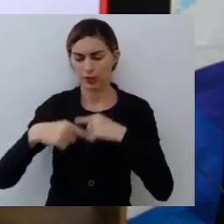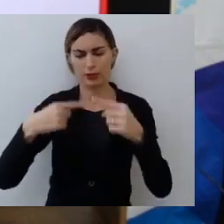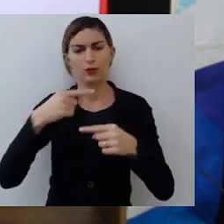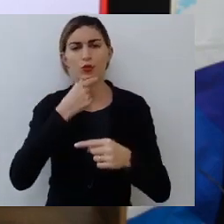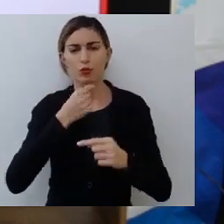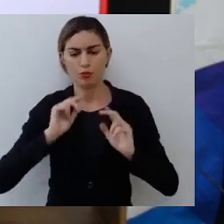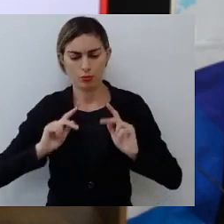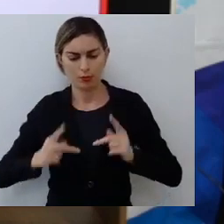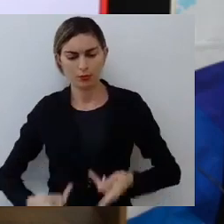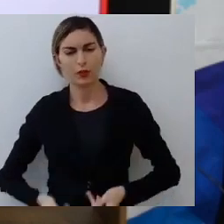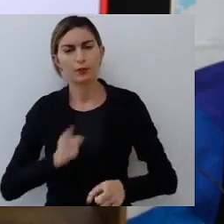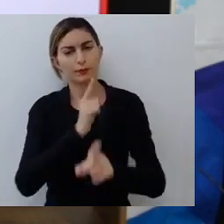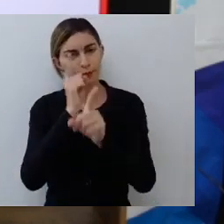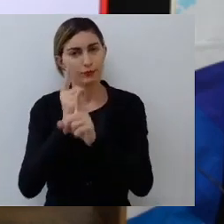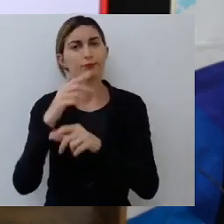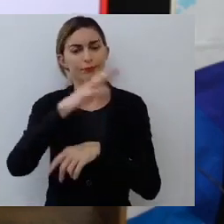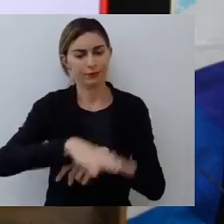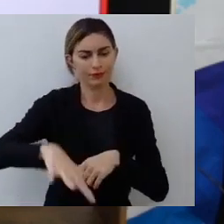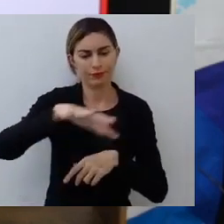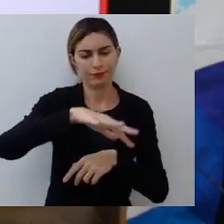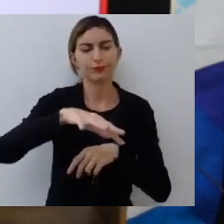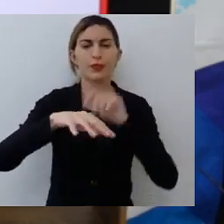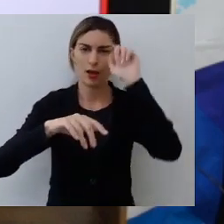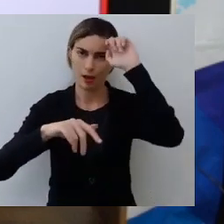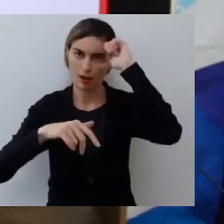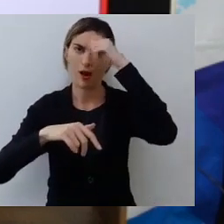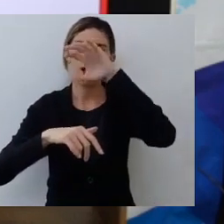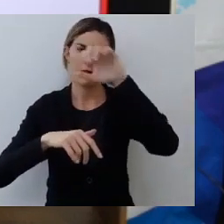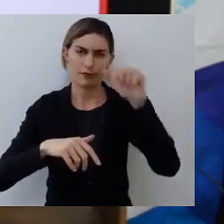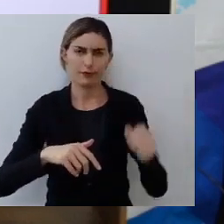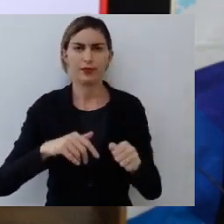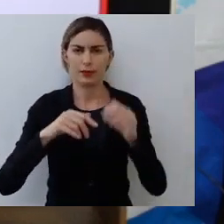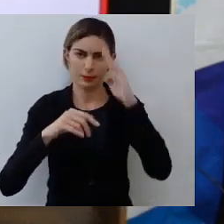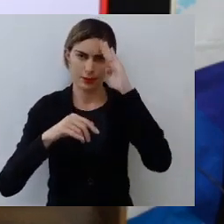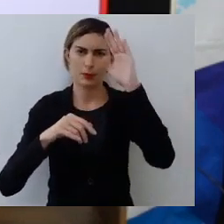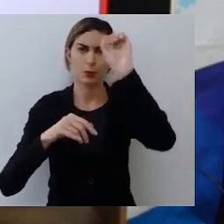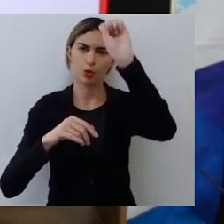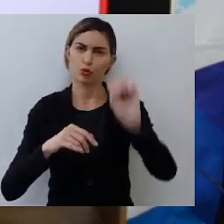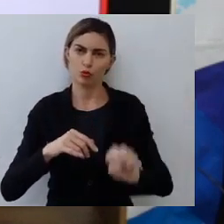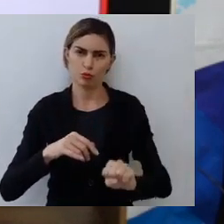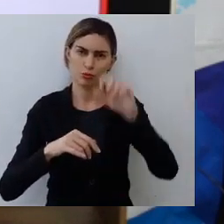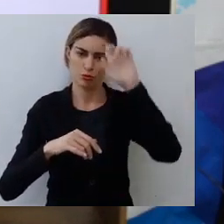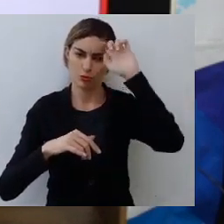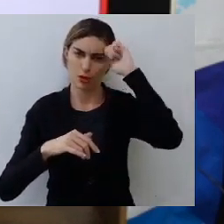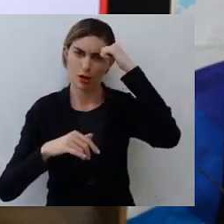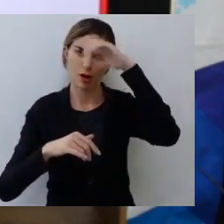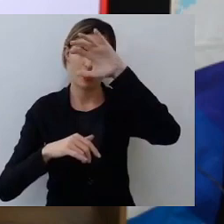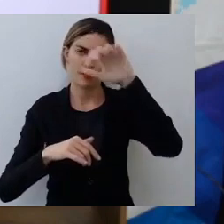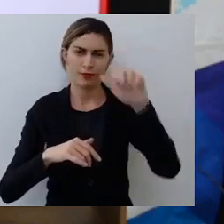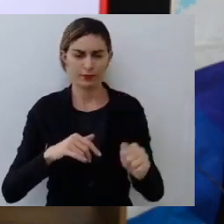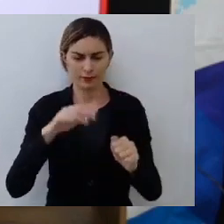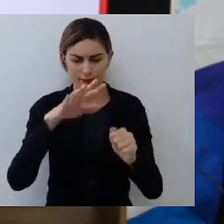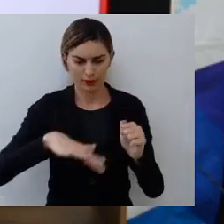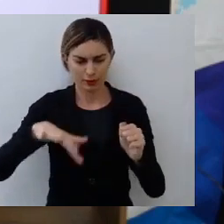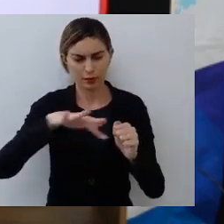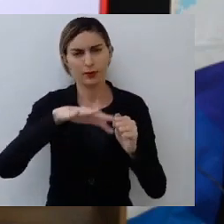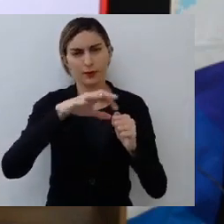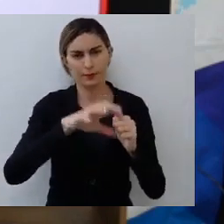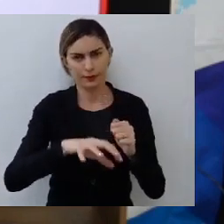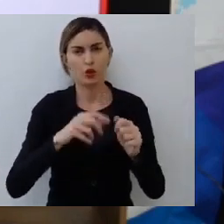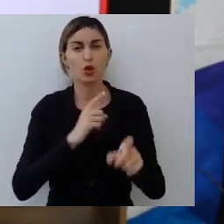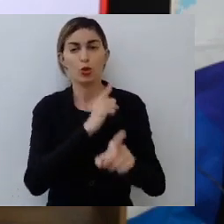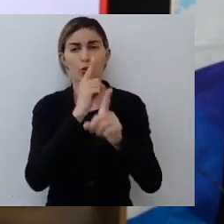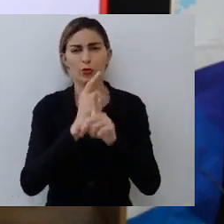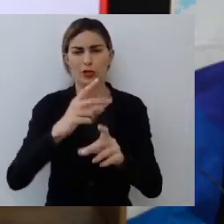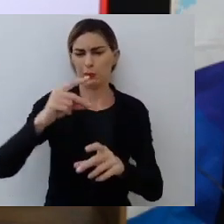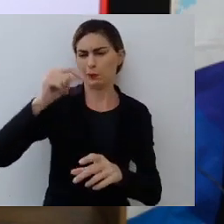humanos foram encontrados nessa região, principalmente no sul da África. Tá? A África é onde foram encontrados